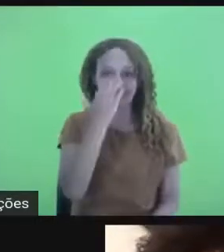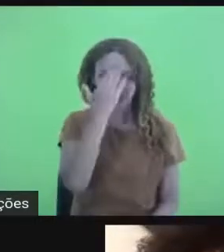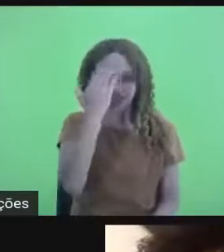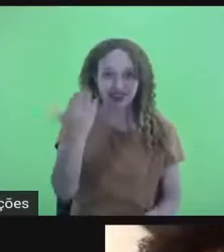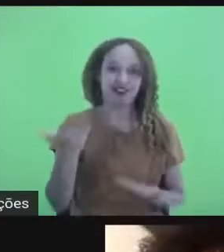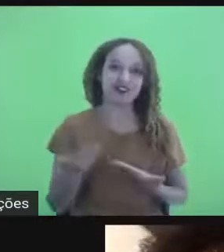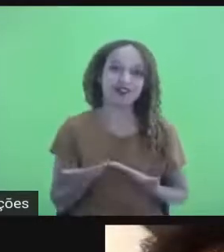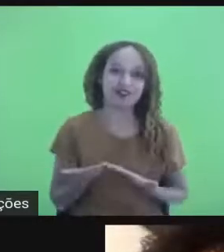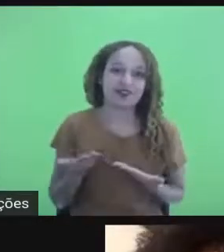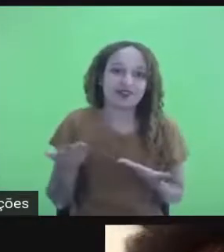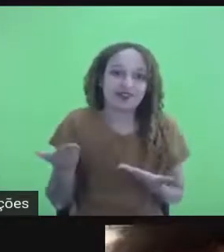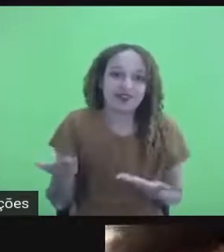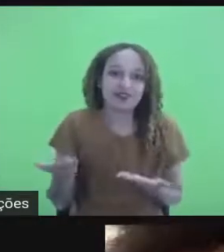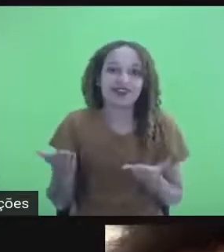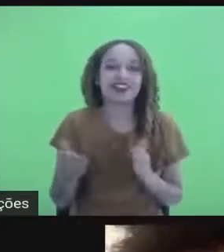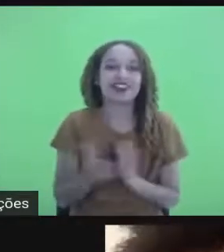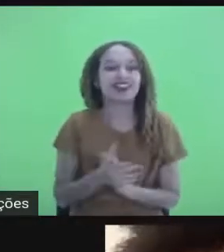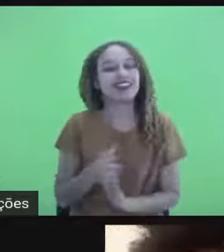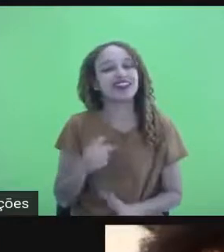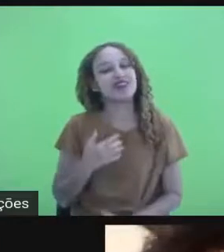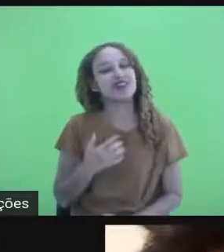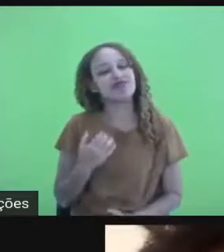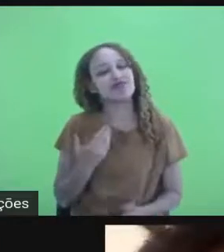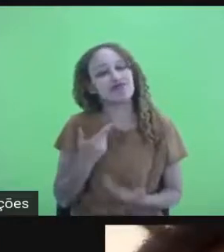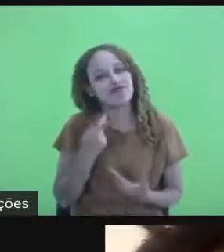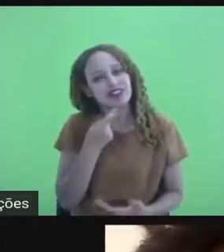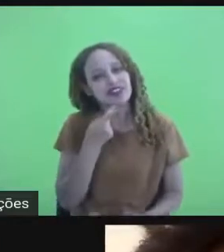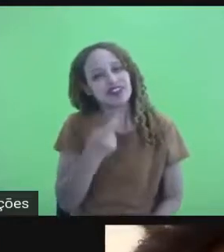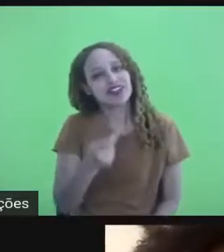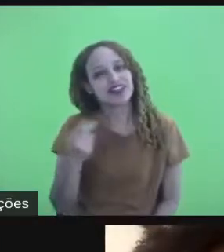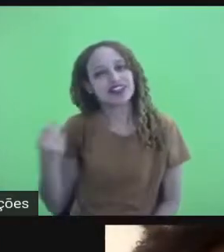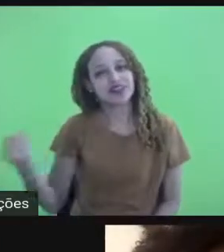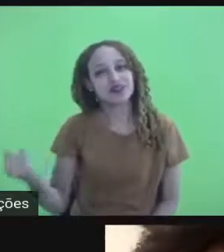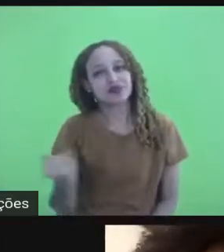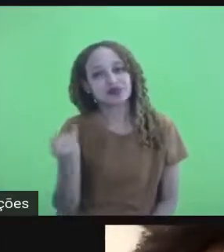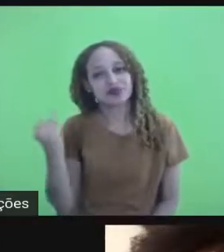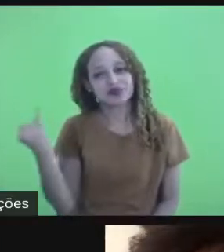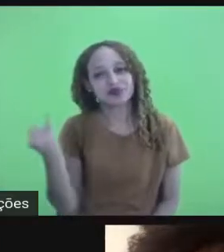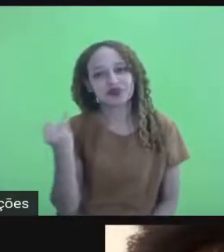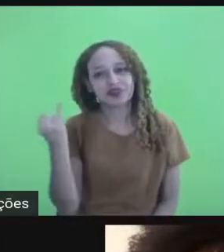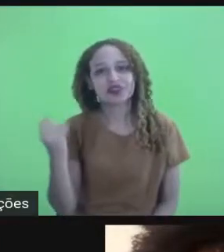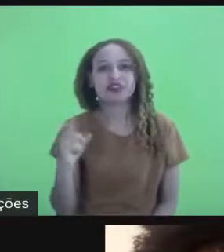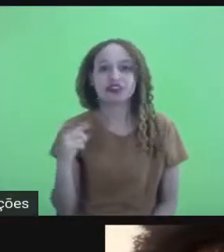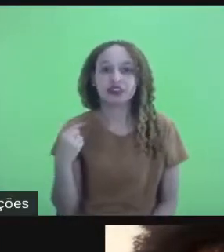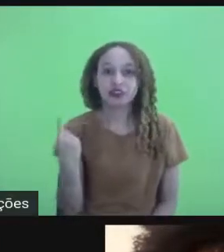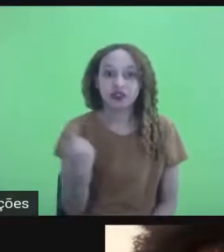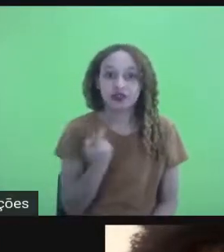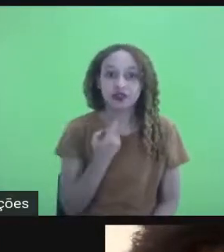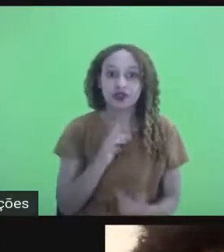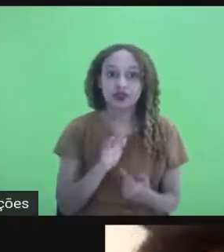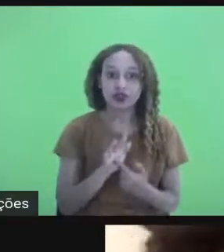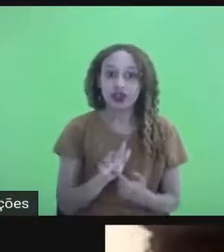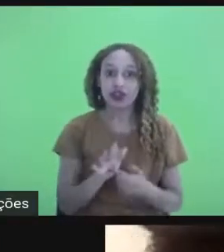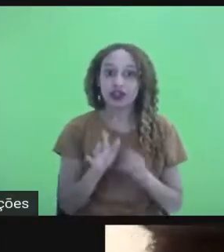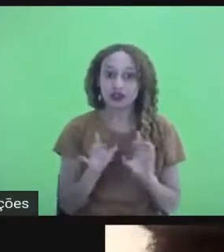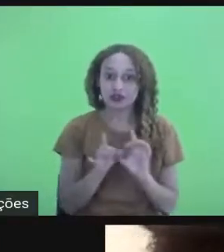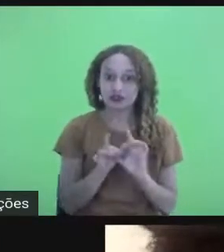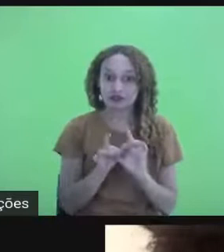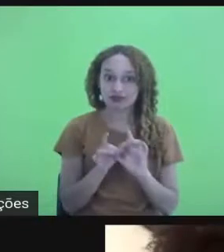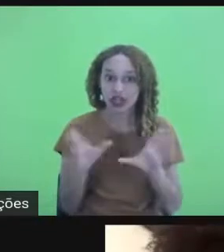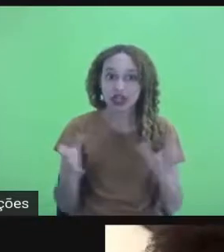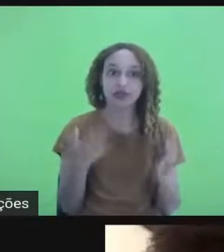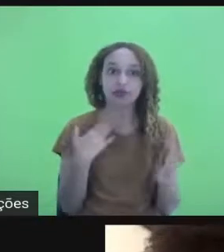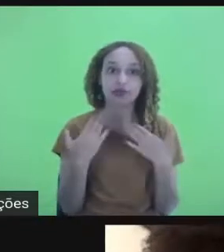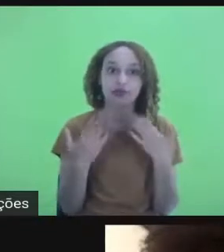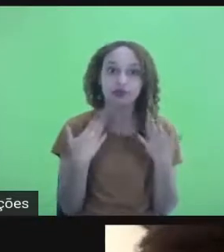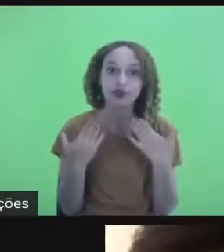evento, dizendo que é muito importante que a gente abra espaço para essa discussão sobre